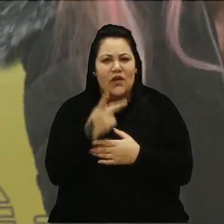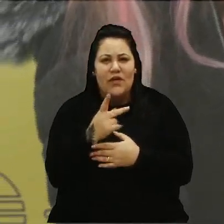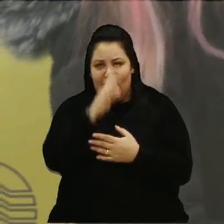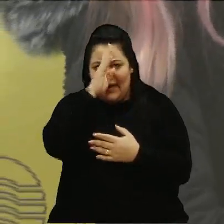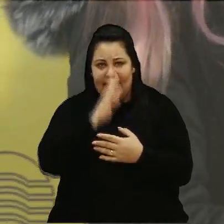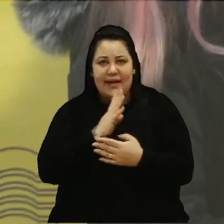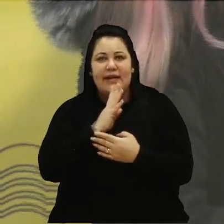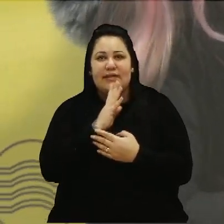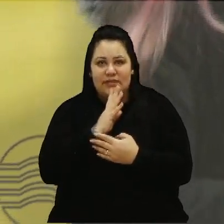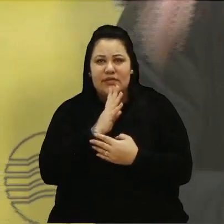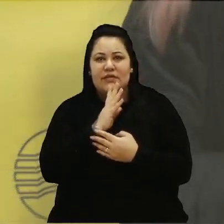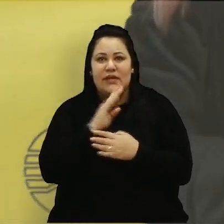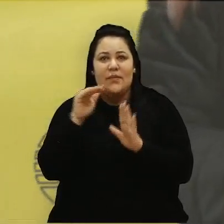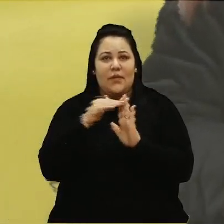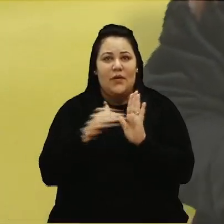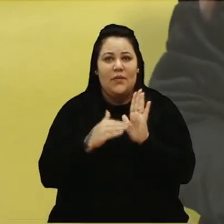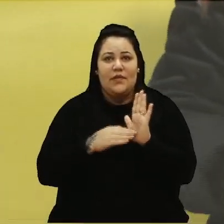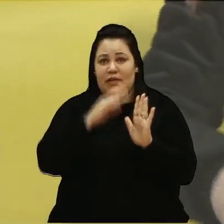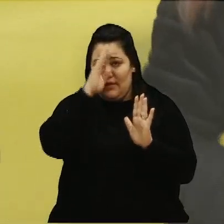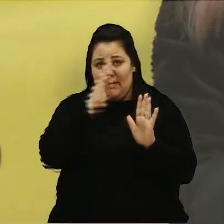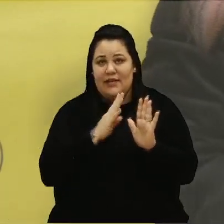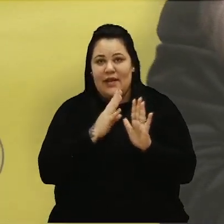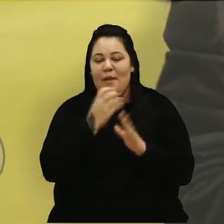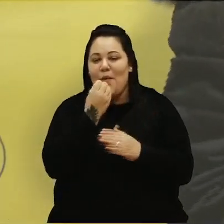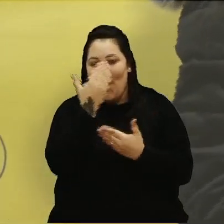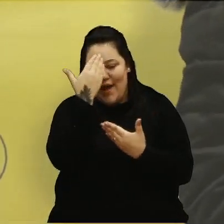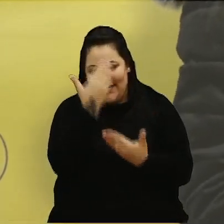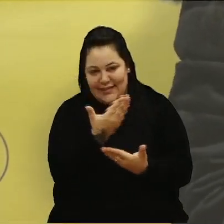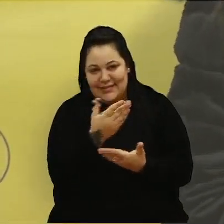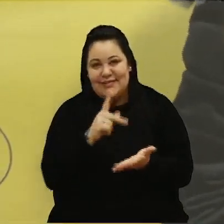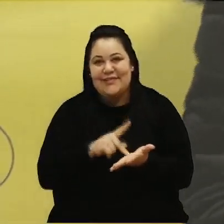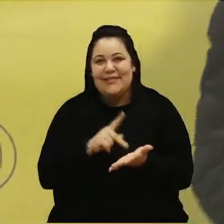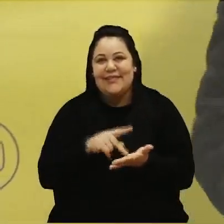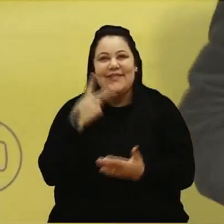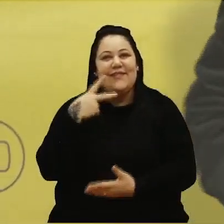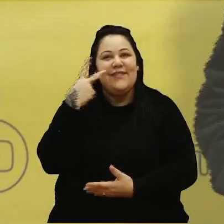gratuito, né, uma programação gratuita. Bom, a gente agradece, tá, vereadora? Obrigada.